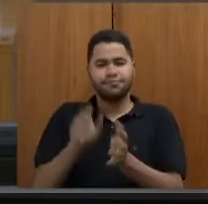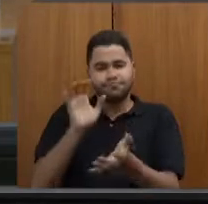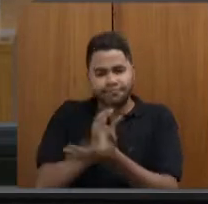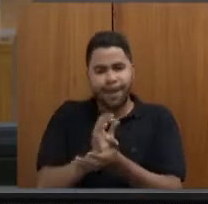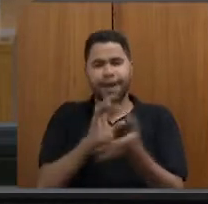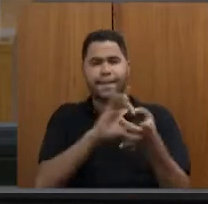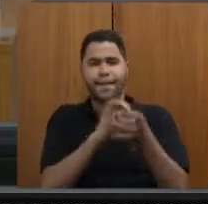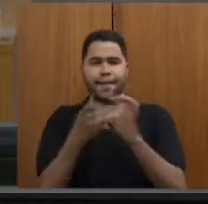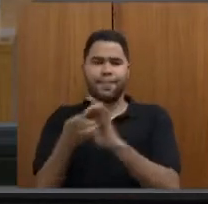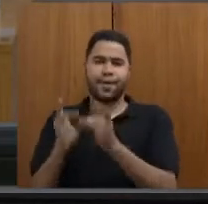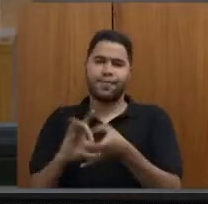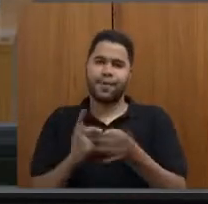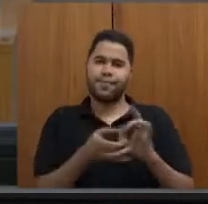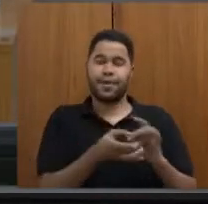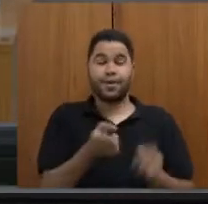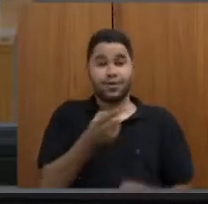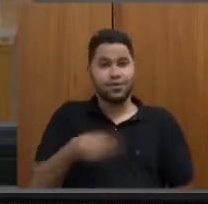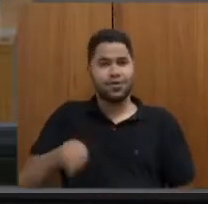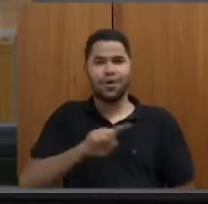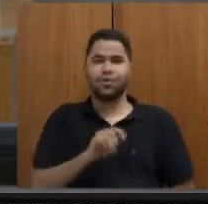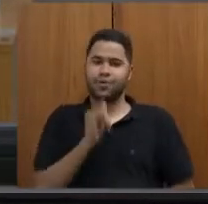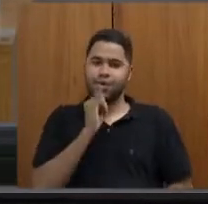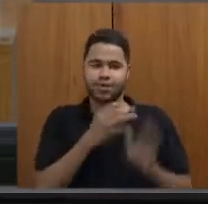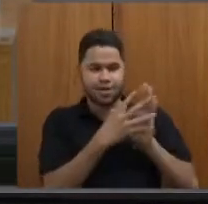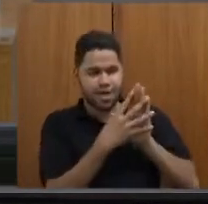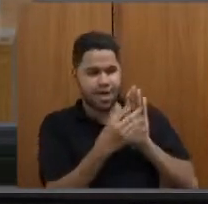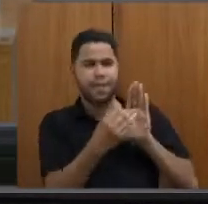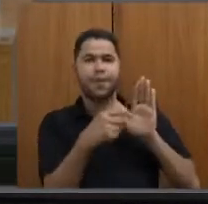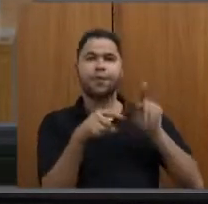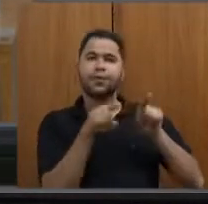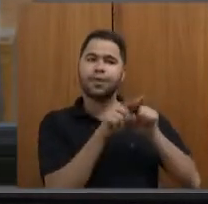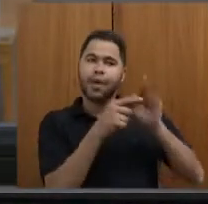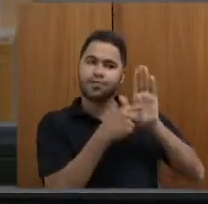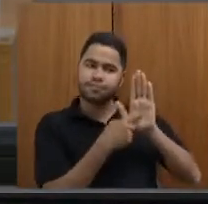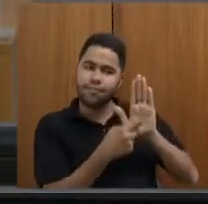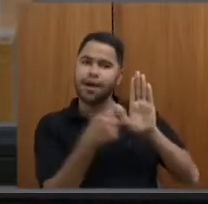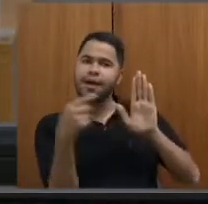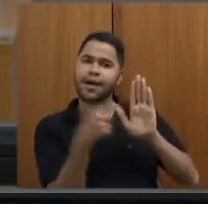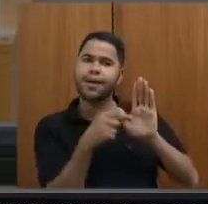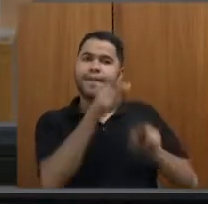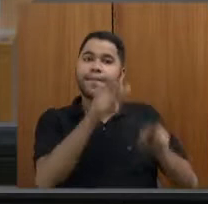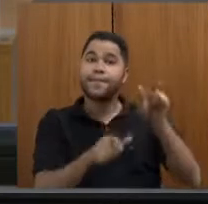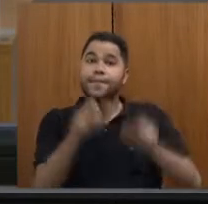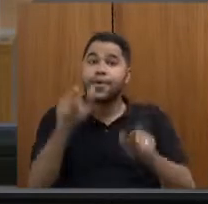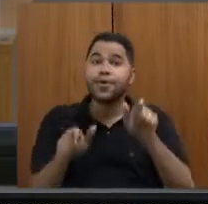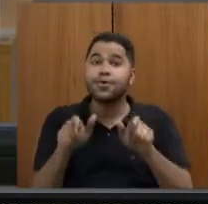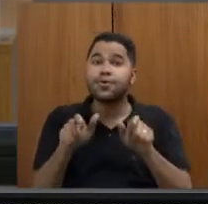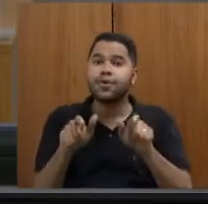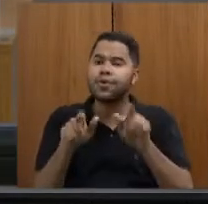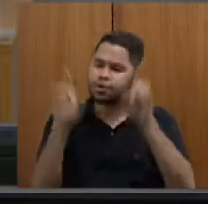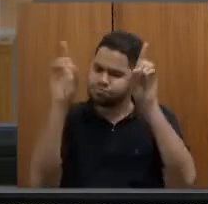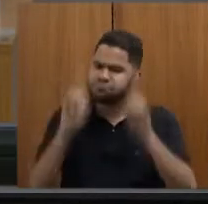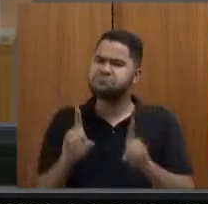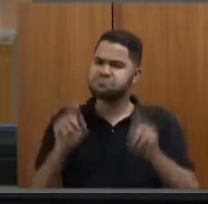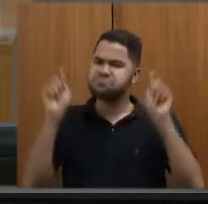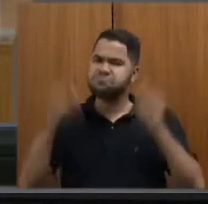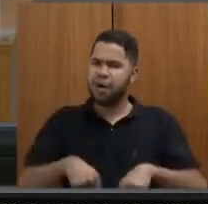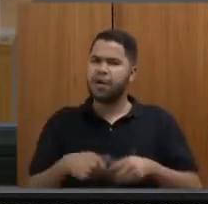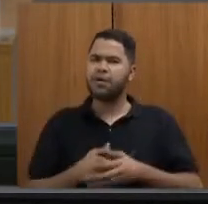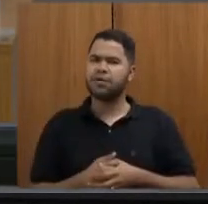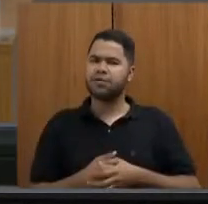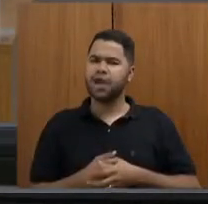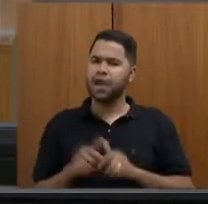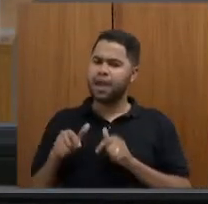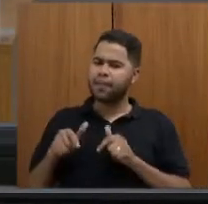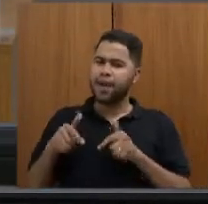E, para nós, é um exemplo e também uma demonstração que as pessoas com deficiências podem